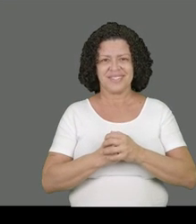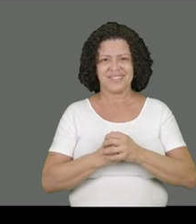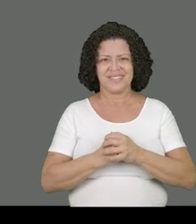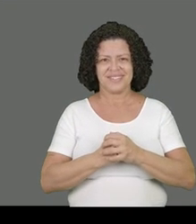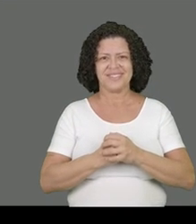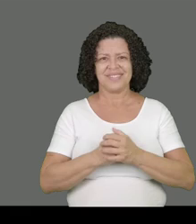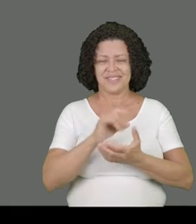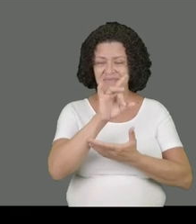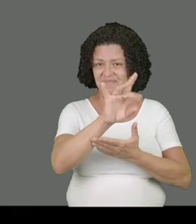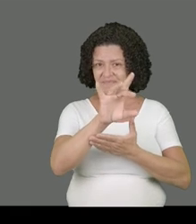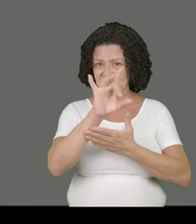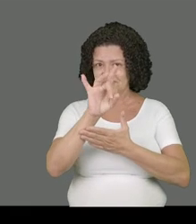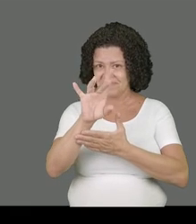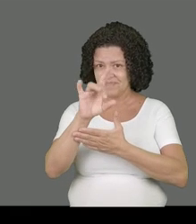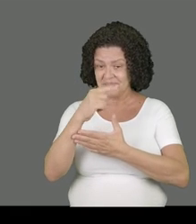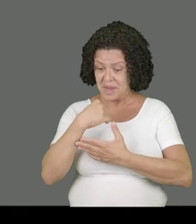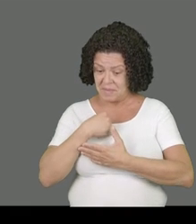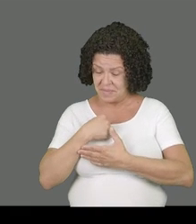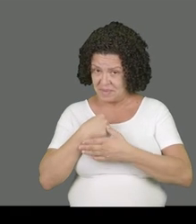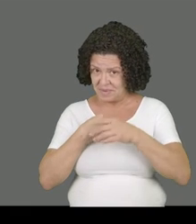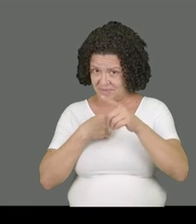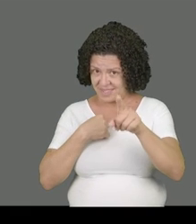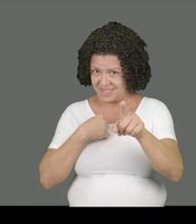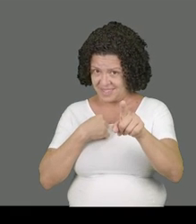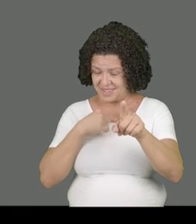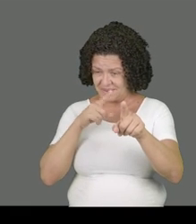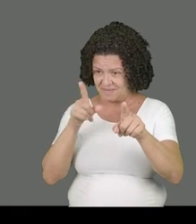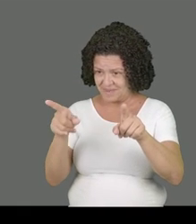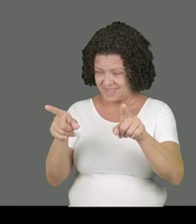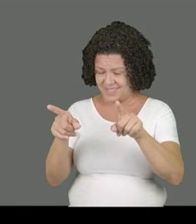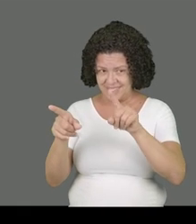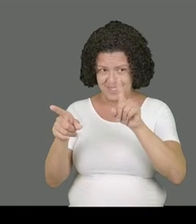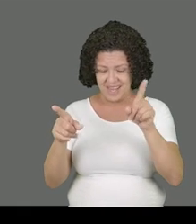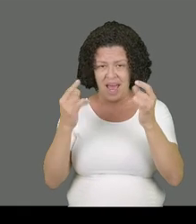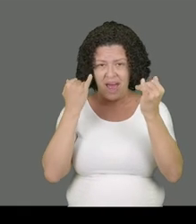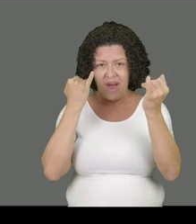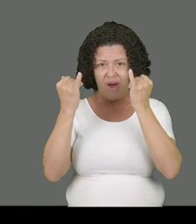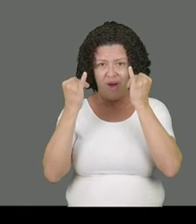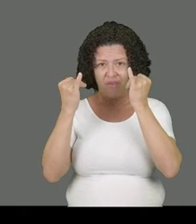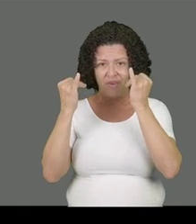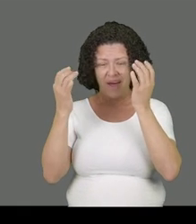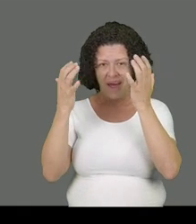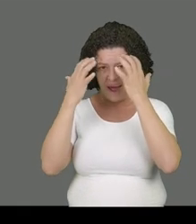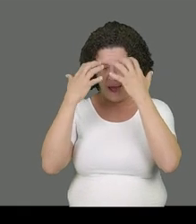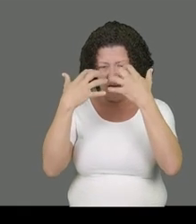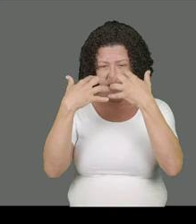informação para cada um de nós, para que essa informação